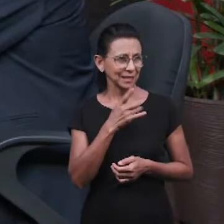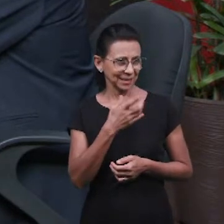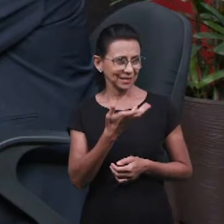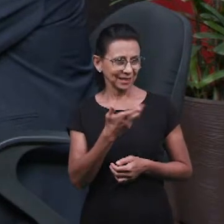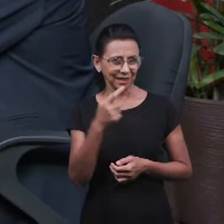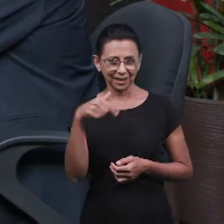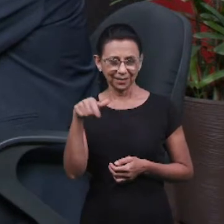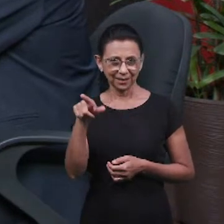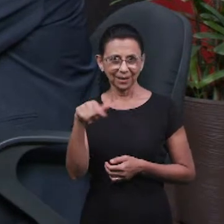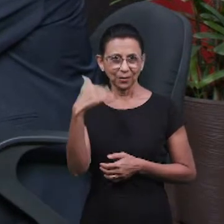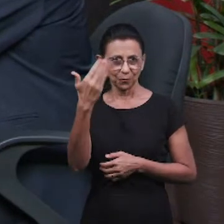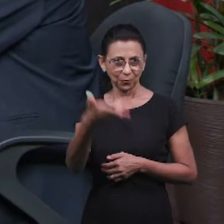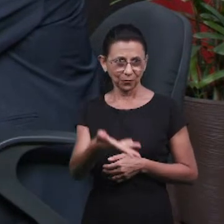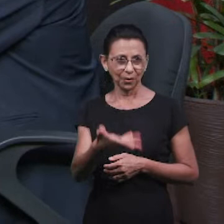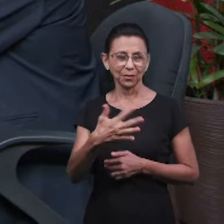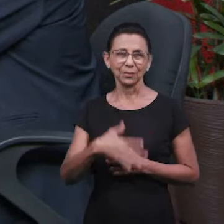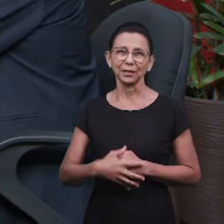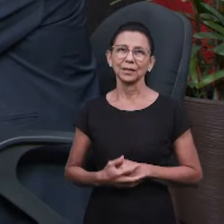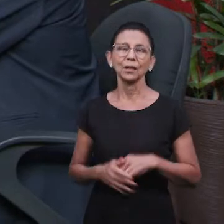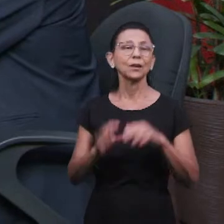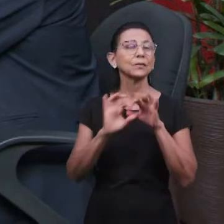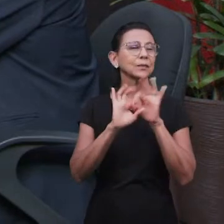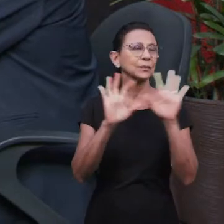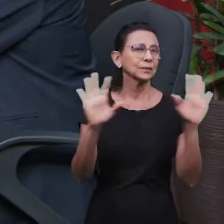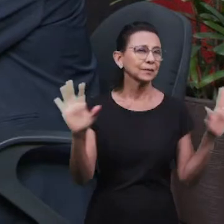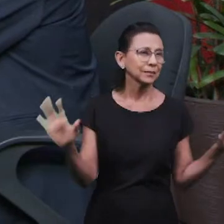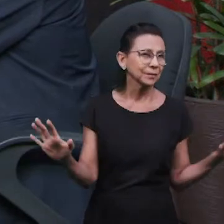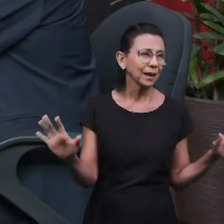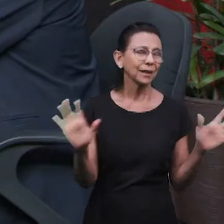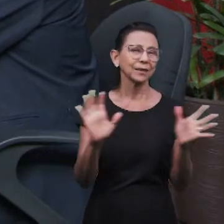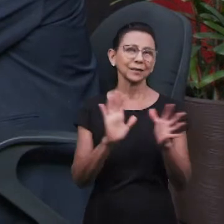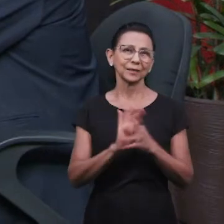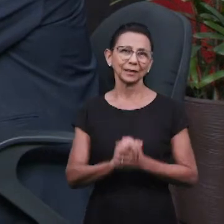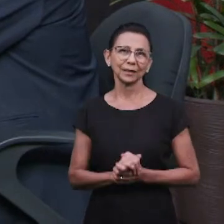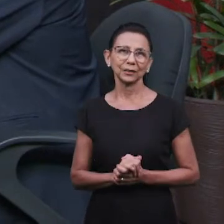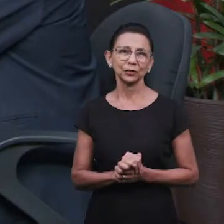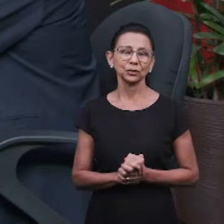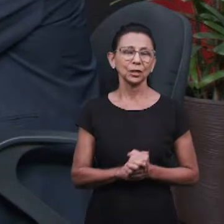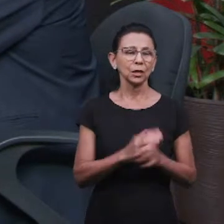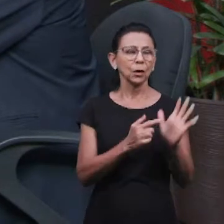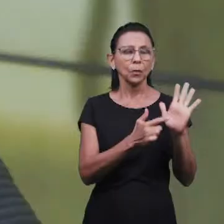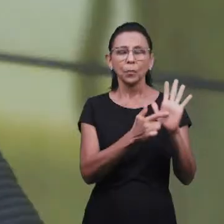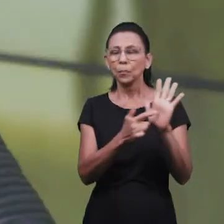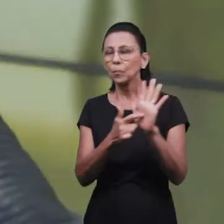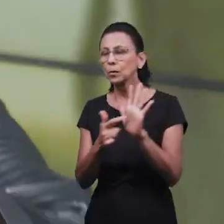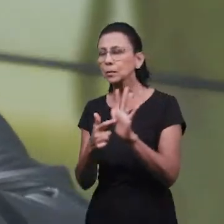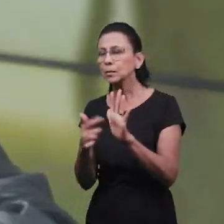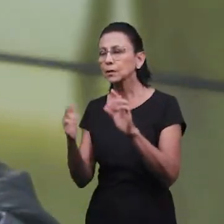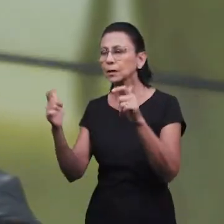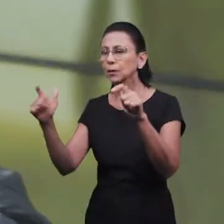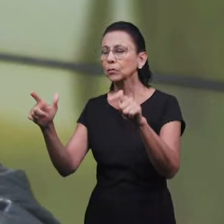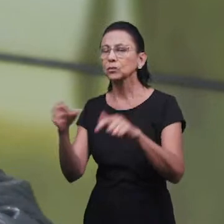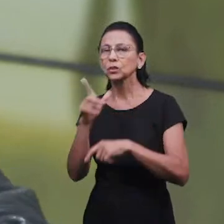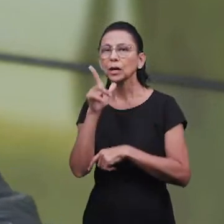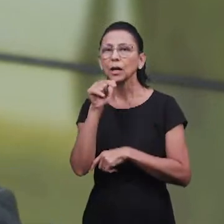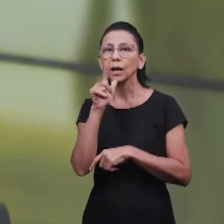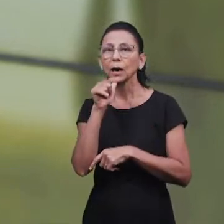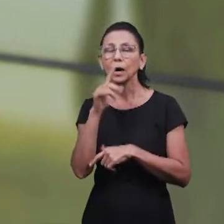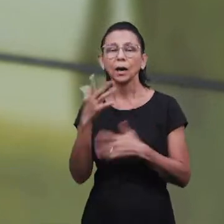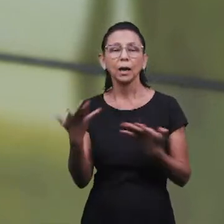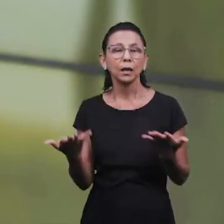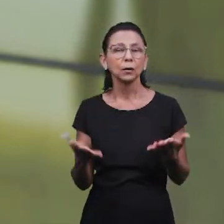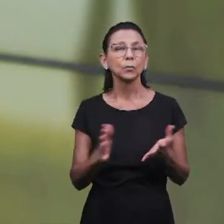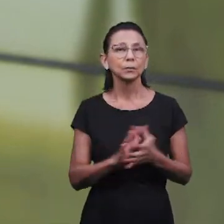muito tempo. Então, pode ficar à vontade no jardim, conduzir aonde está, né, ali a água,